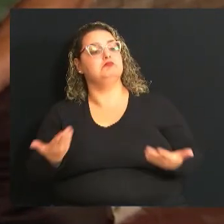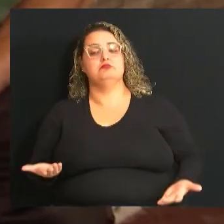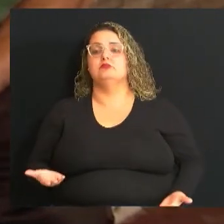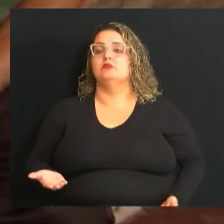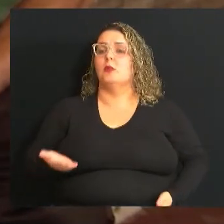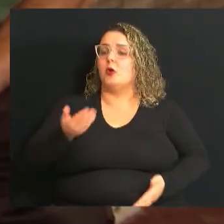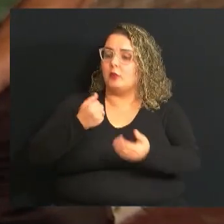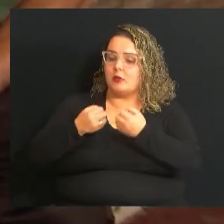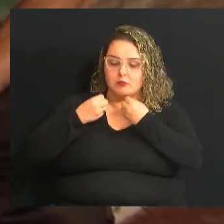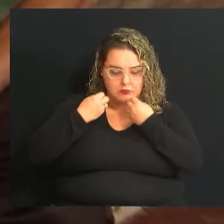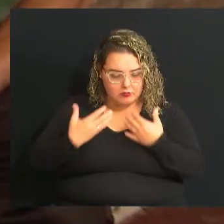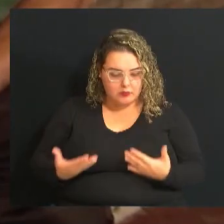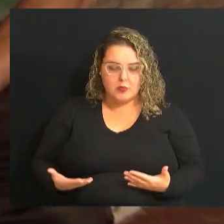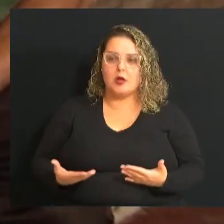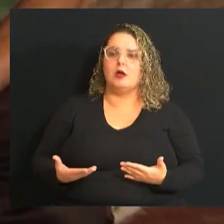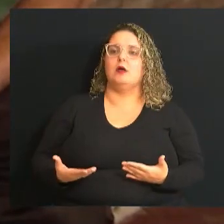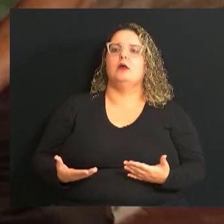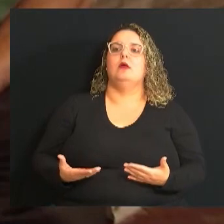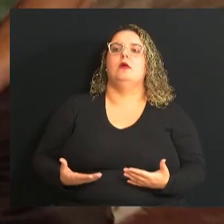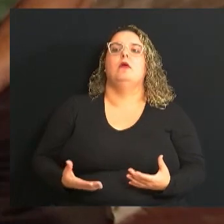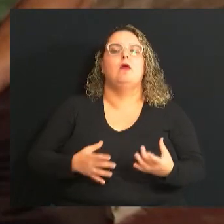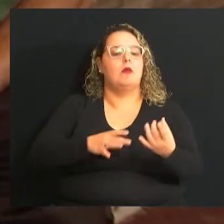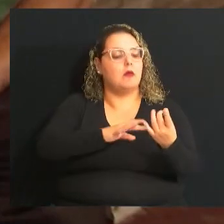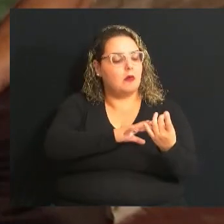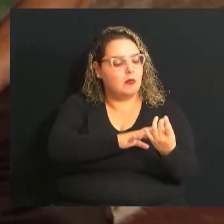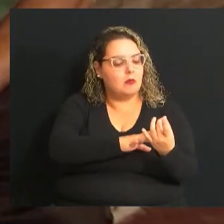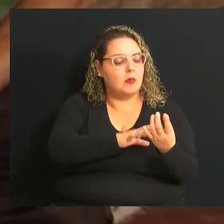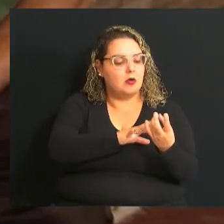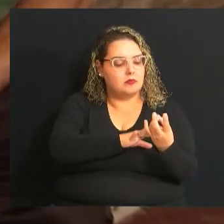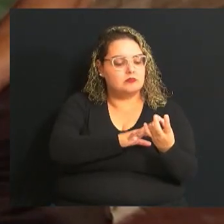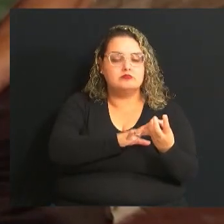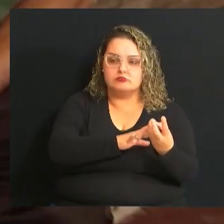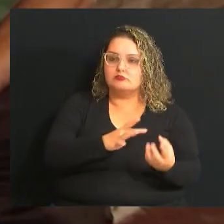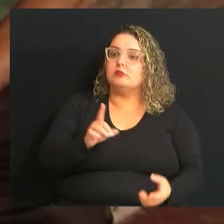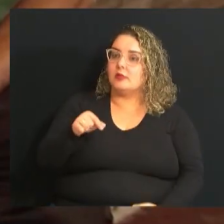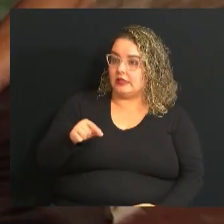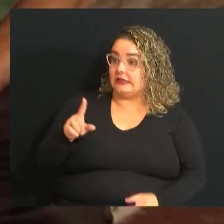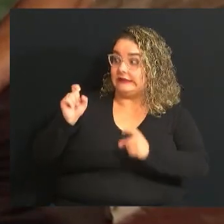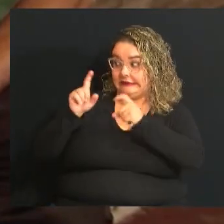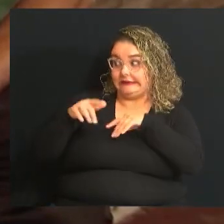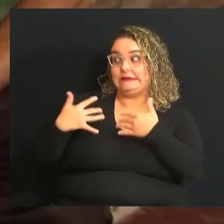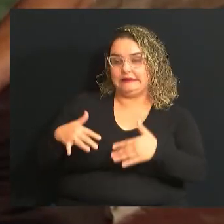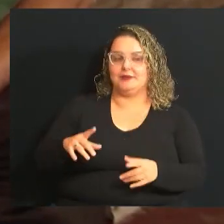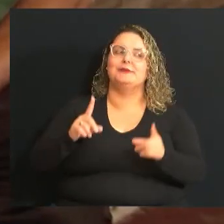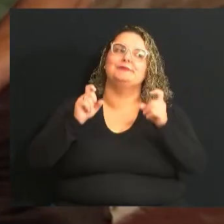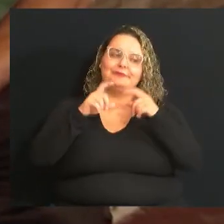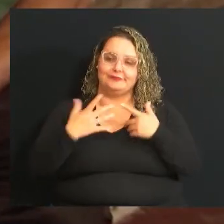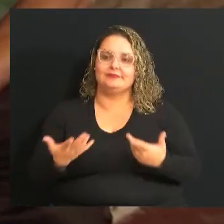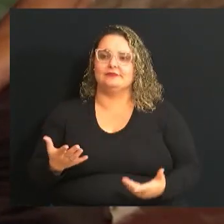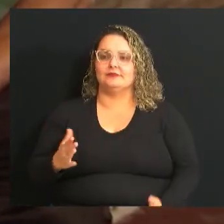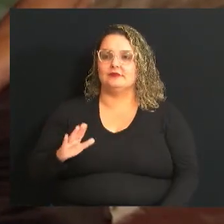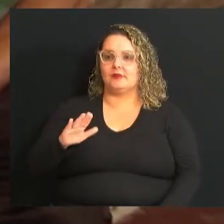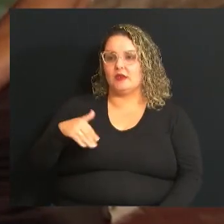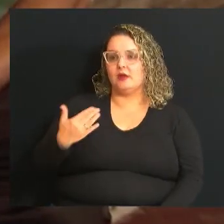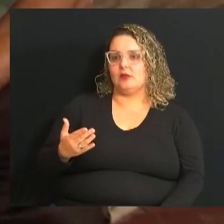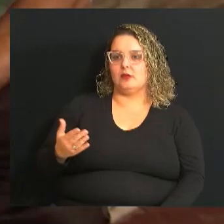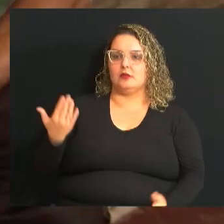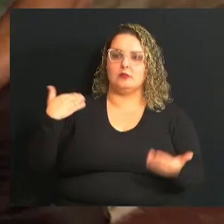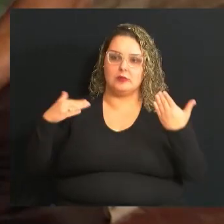chegar a 2 dias, em 2 dias, ao invés do prazo normal de 7, e que ele chegue em 7, ou que ele cumpra o prazo, o